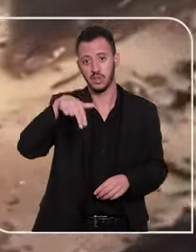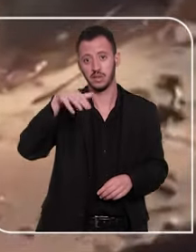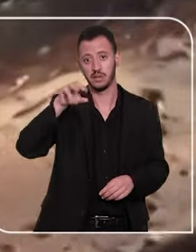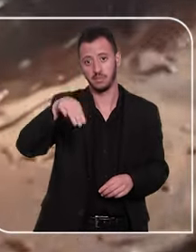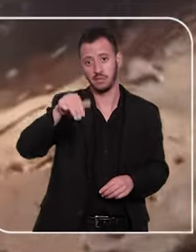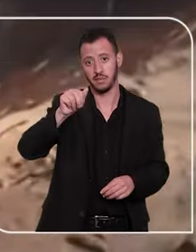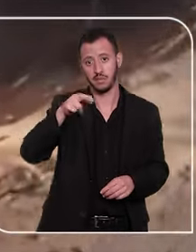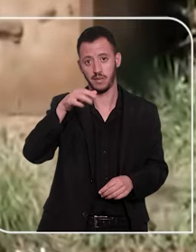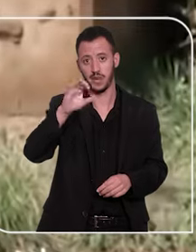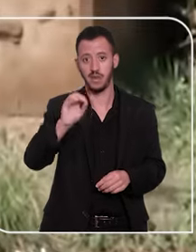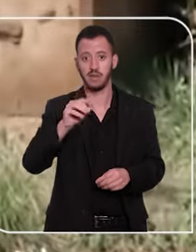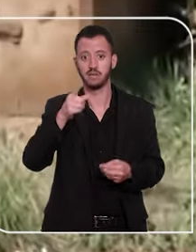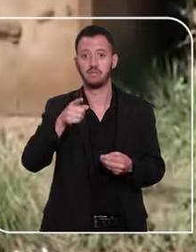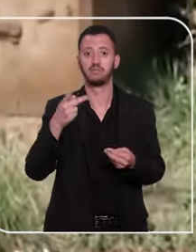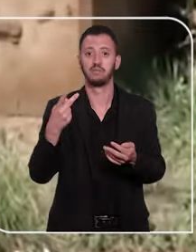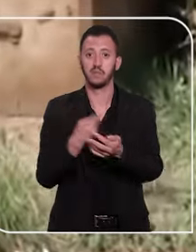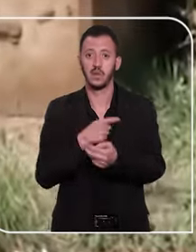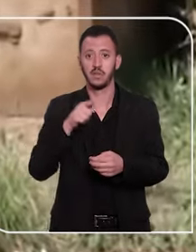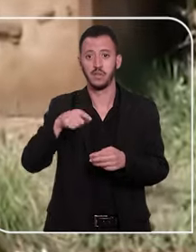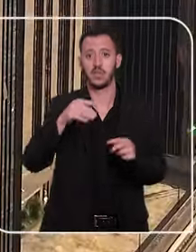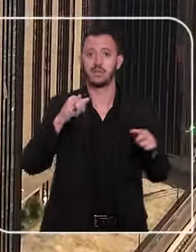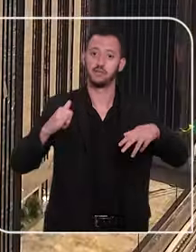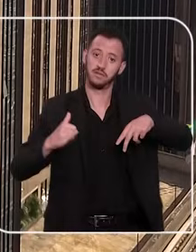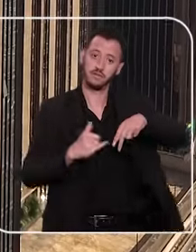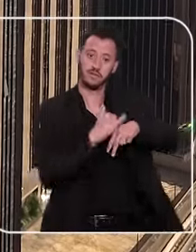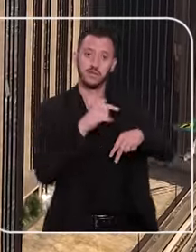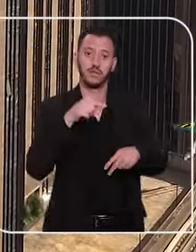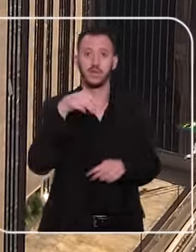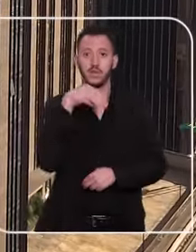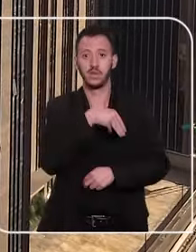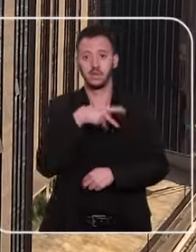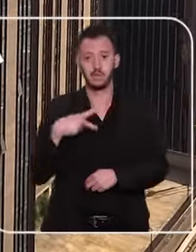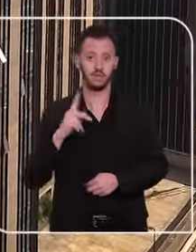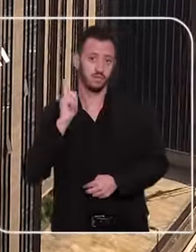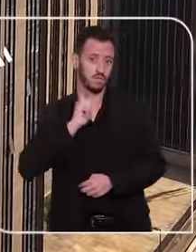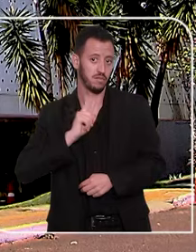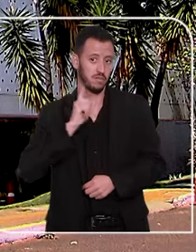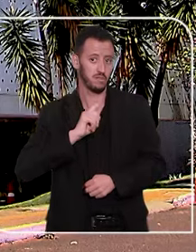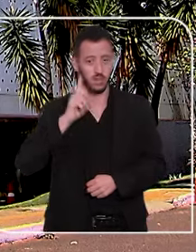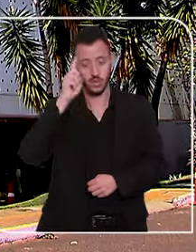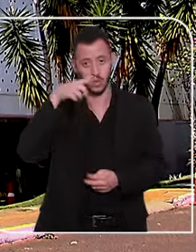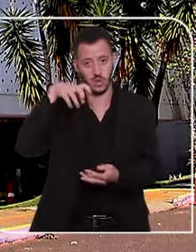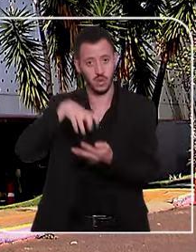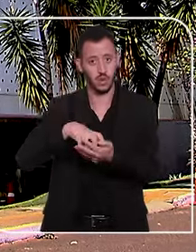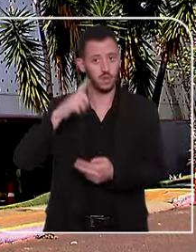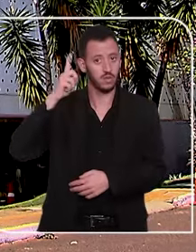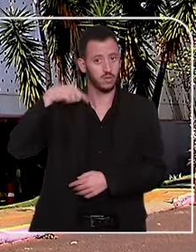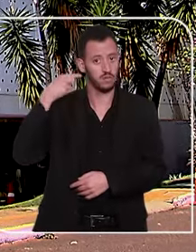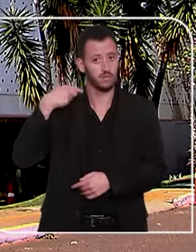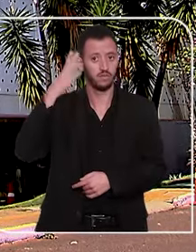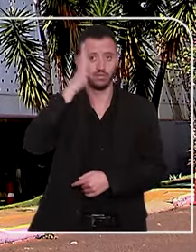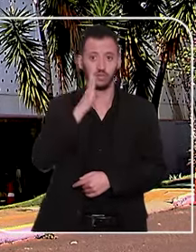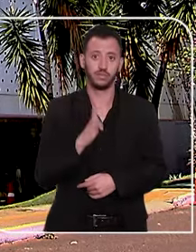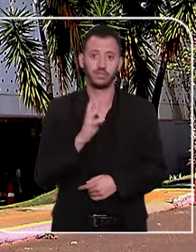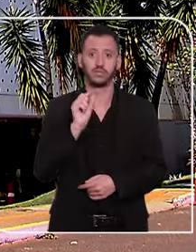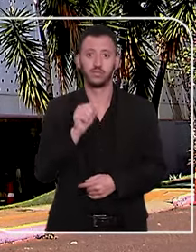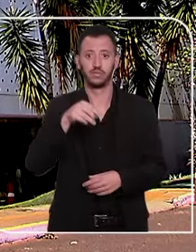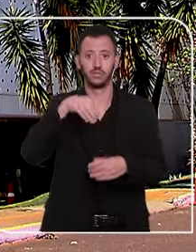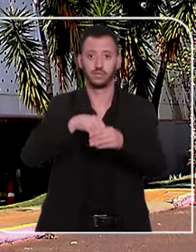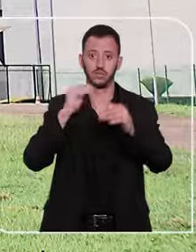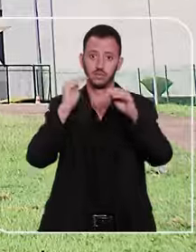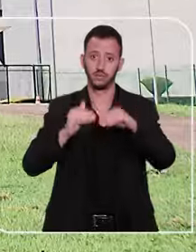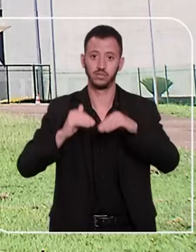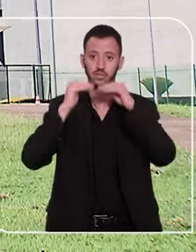mais maioria das ações ajuizadas pelas vítimas o ministério público de Minas Gerais e a Ordem dos Advogados do Brasil